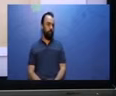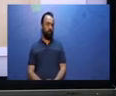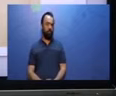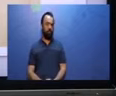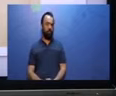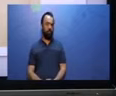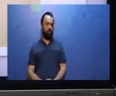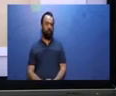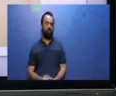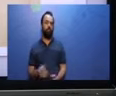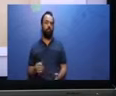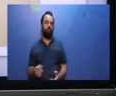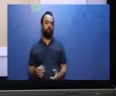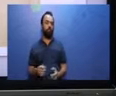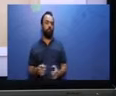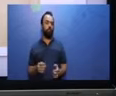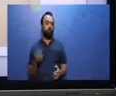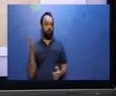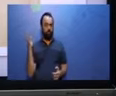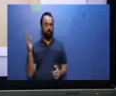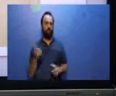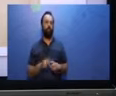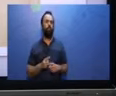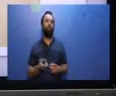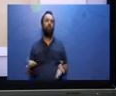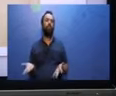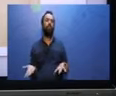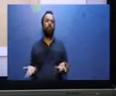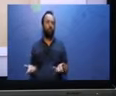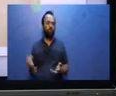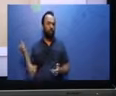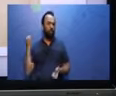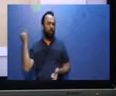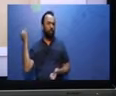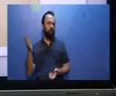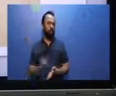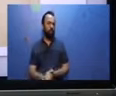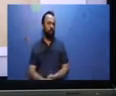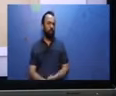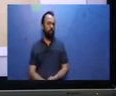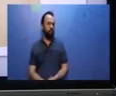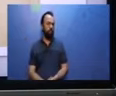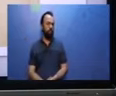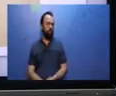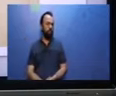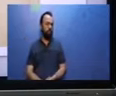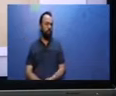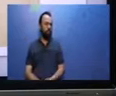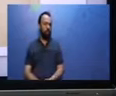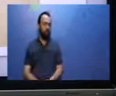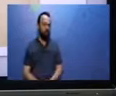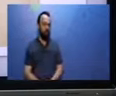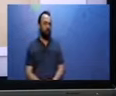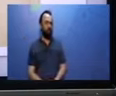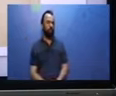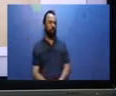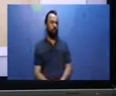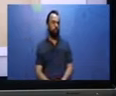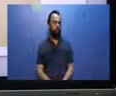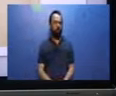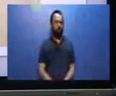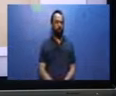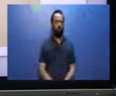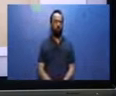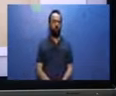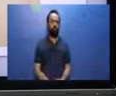e agora porque fazer o balanceamento de uma equação química ou de uma reação química como nós já sabemos né é